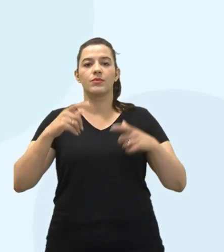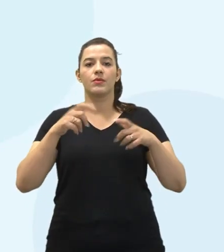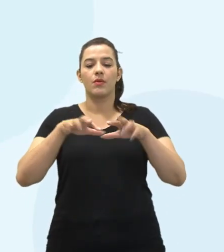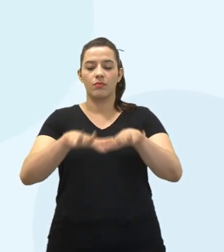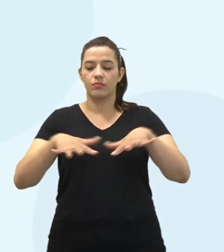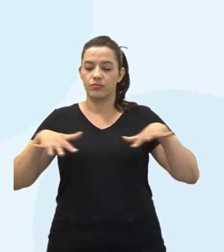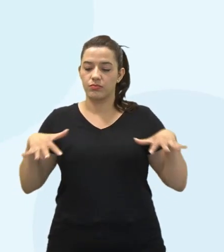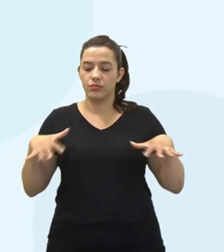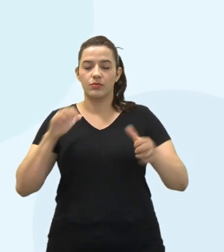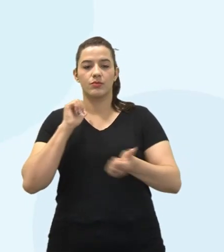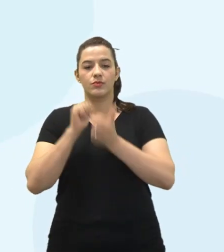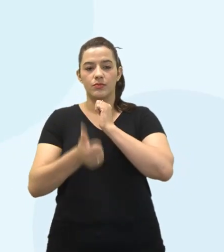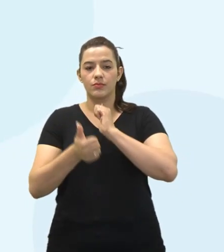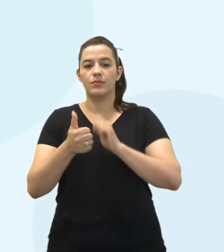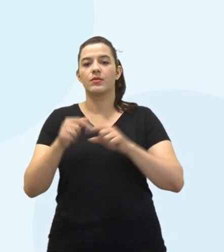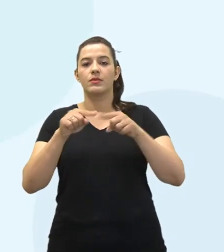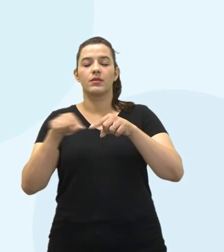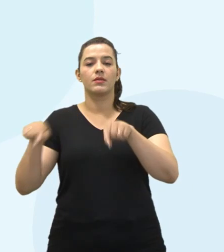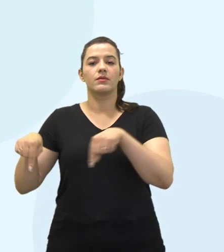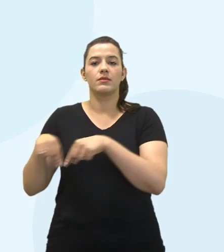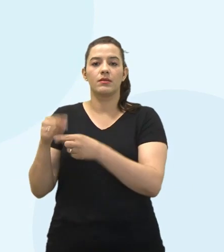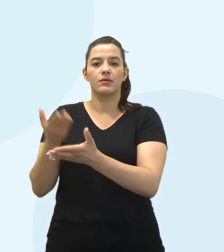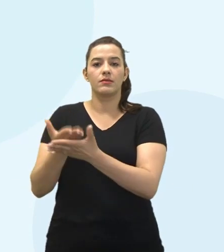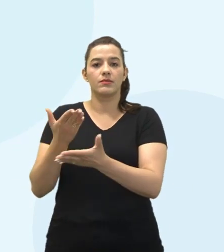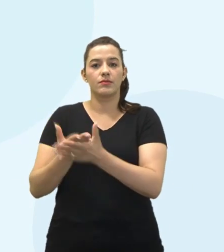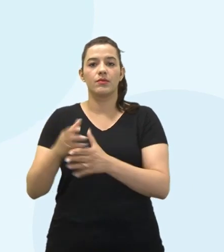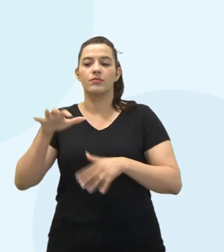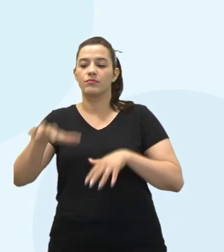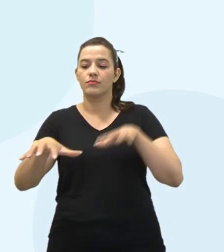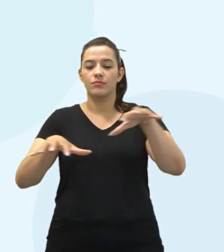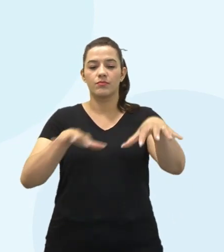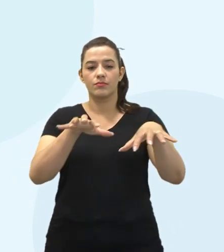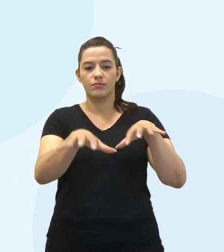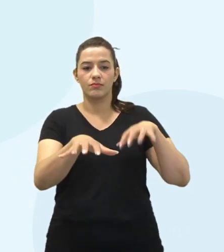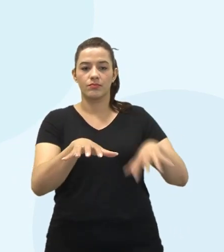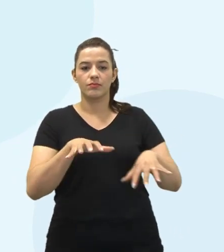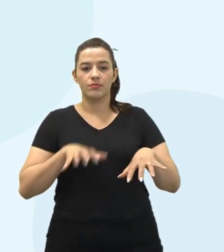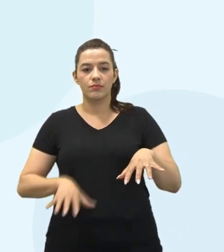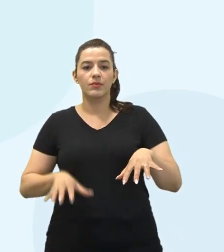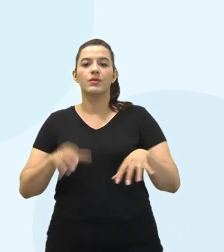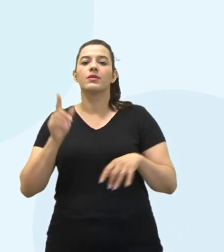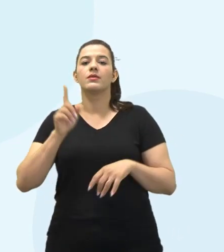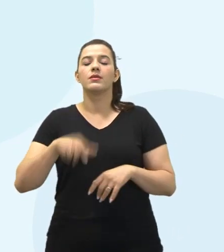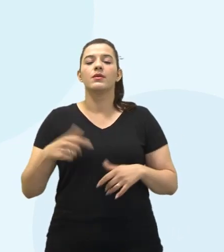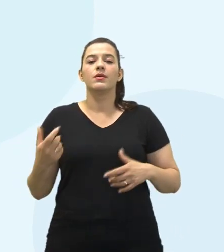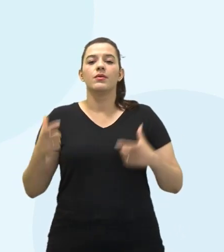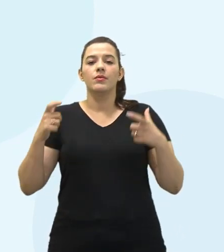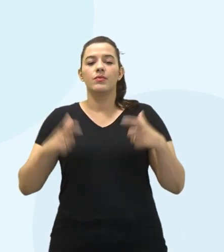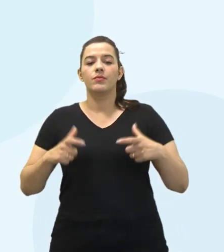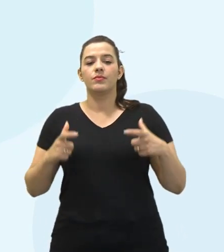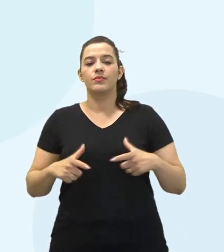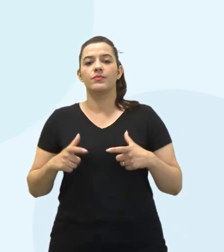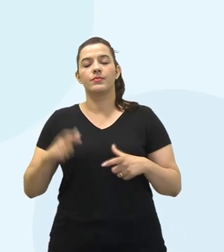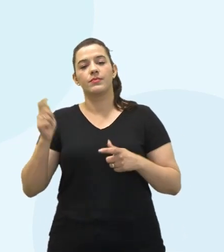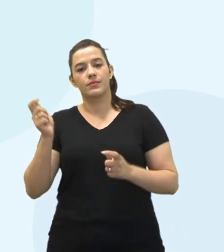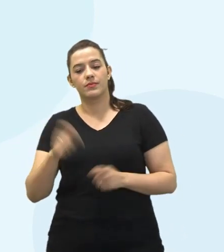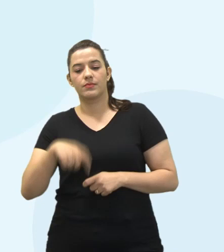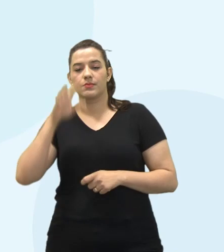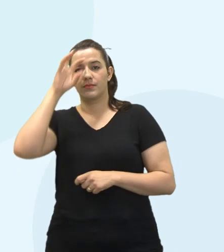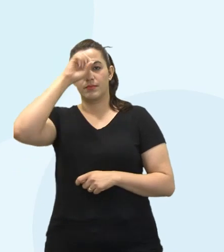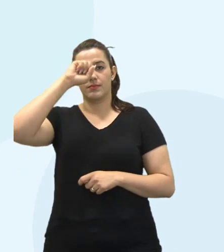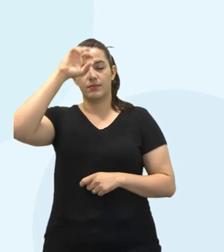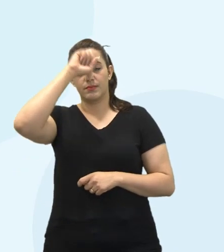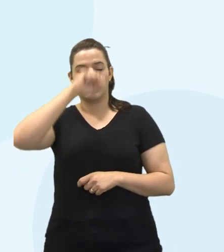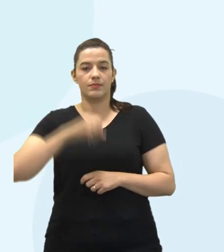a própria sala de aula entre outros são de fato os patos espaços que são propícios a aprendizagem